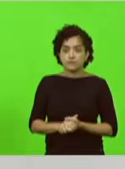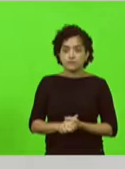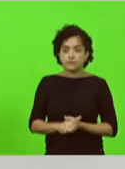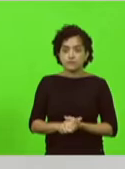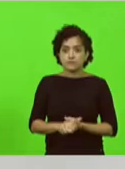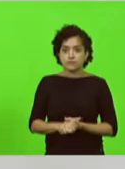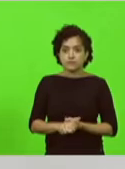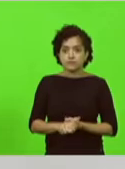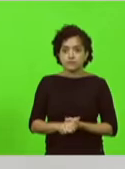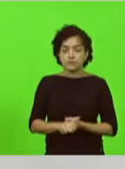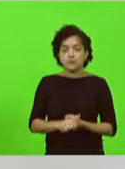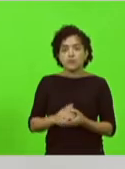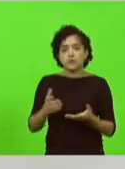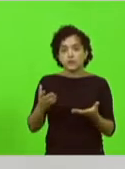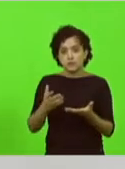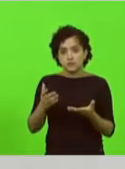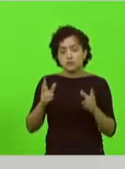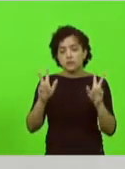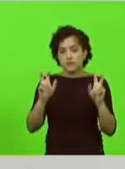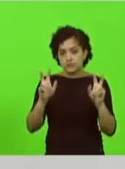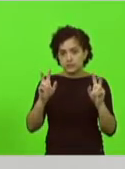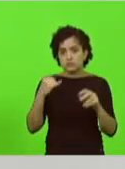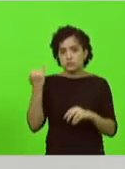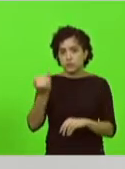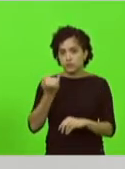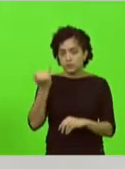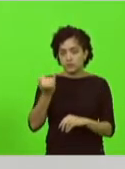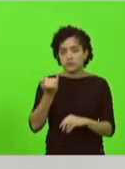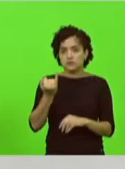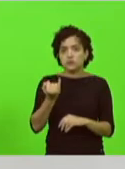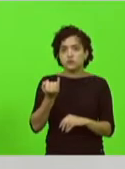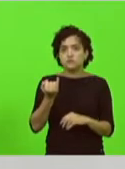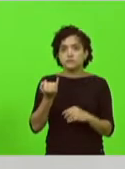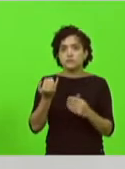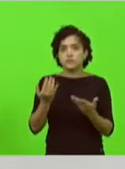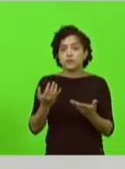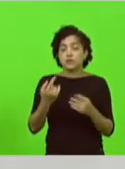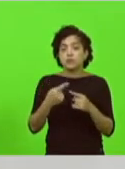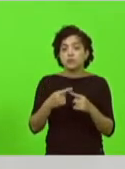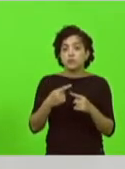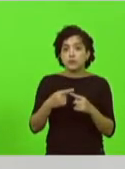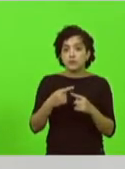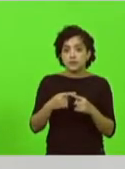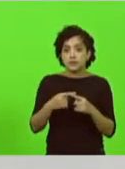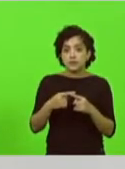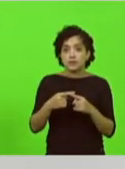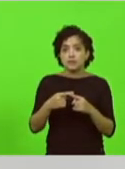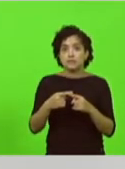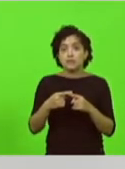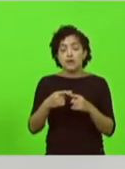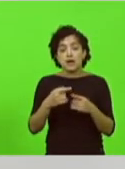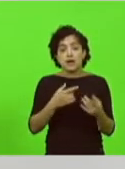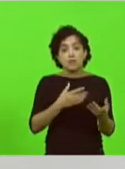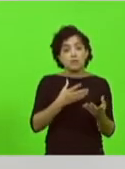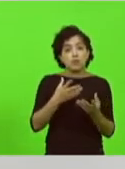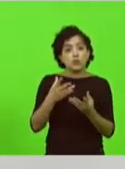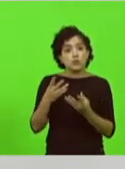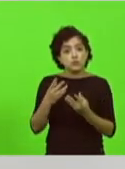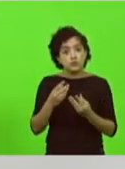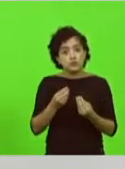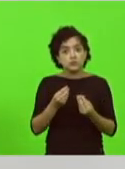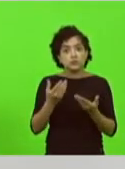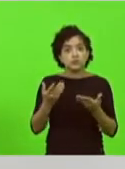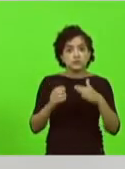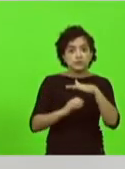E esse assunto é um assunto muito importante, muito obrigado, porque de uma forma velada, muitos